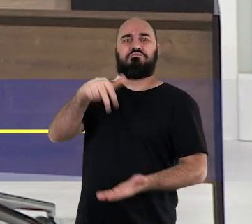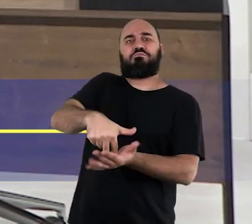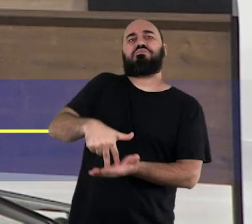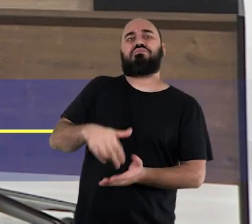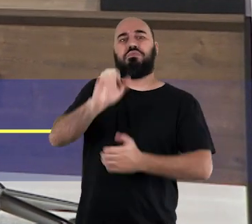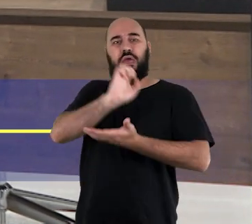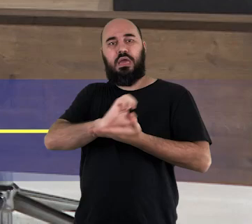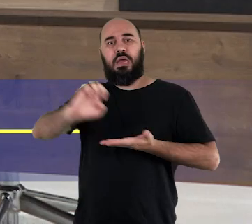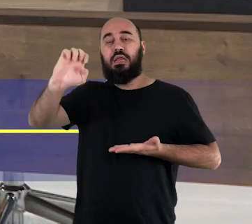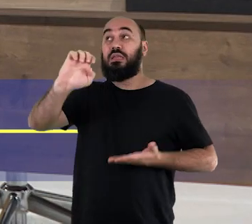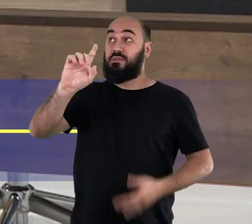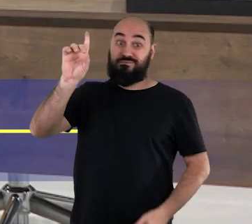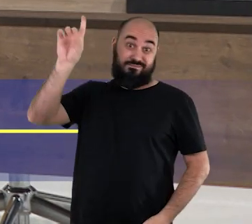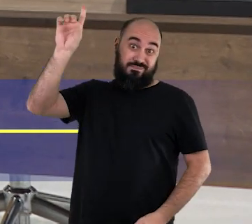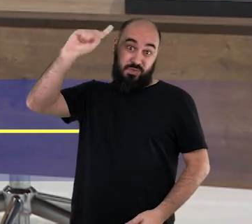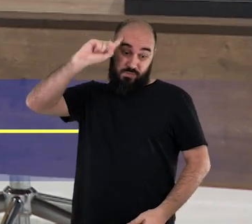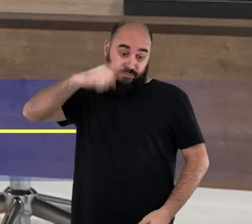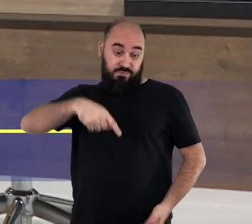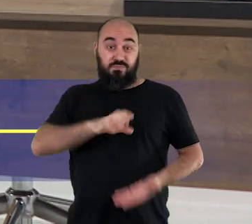no primeiro livro dos Reis,